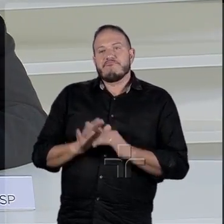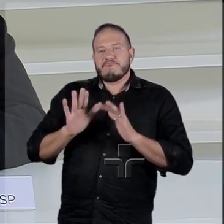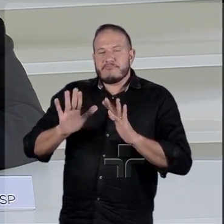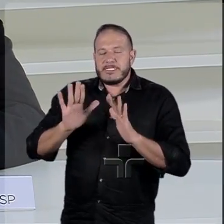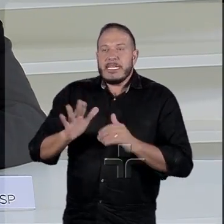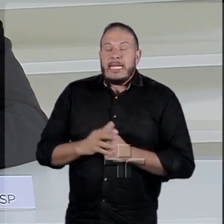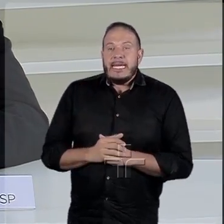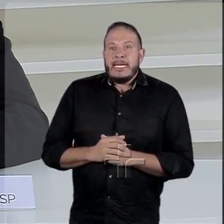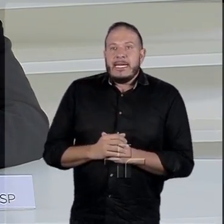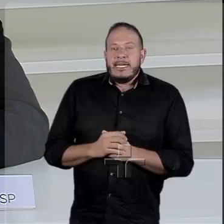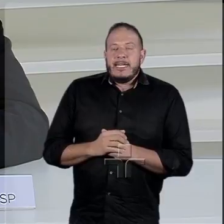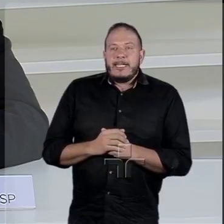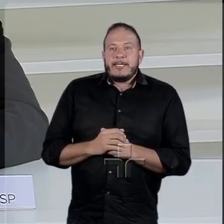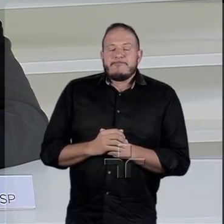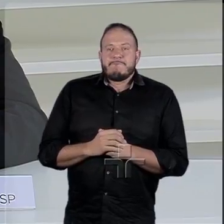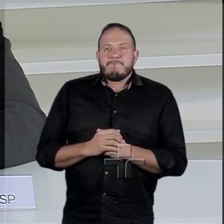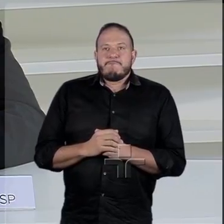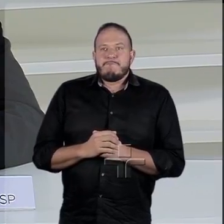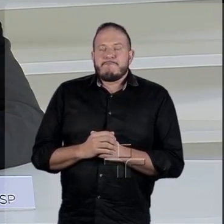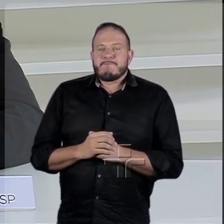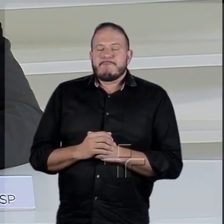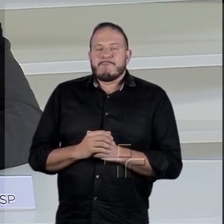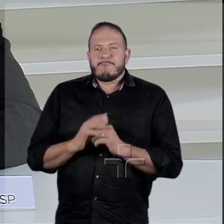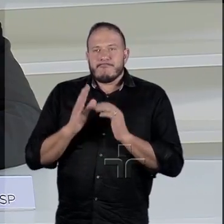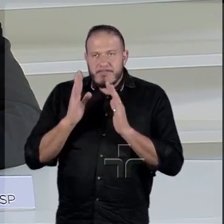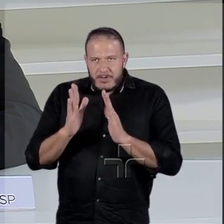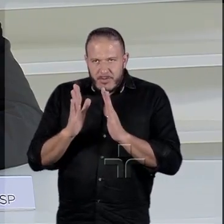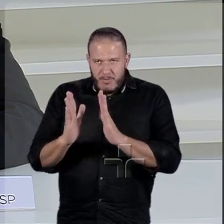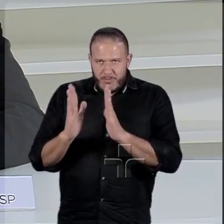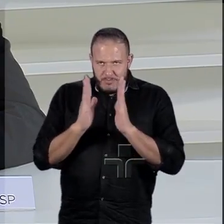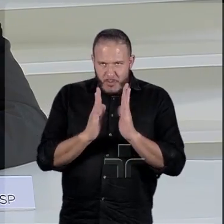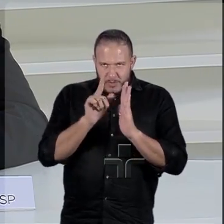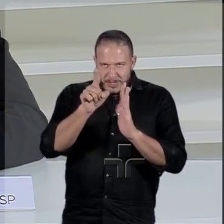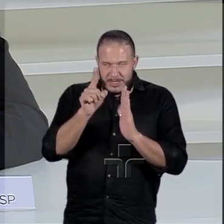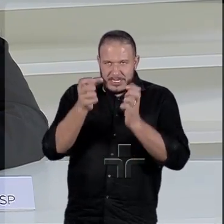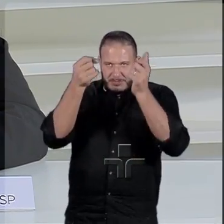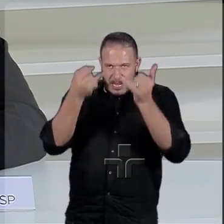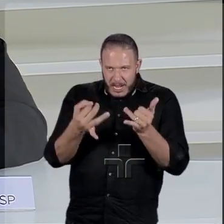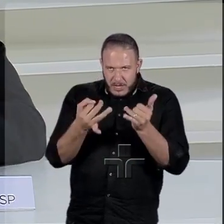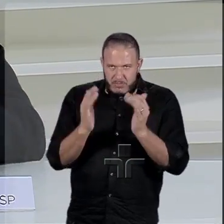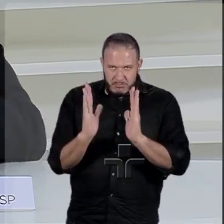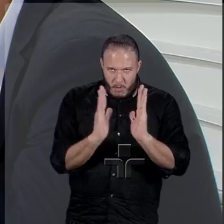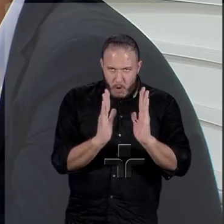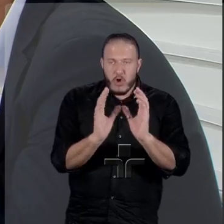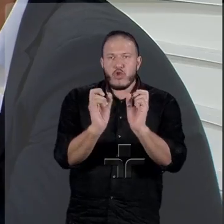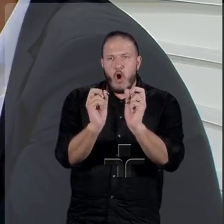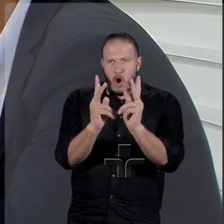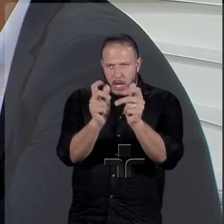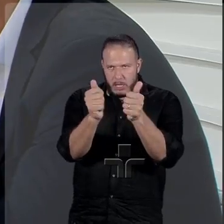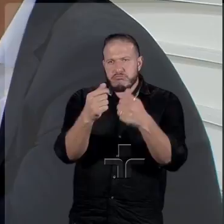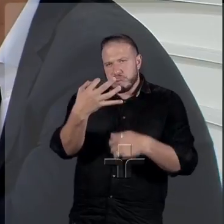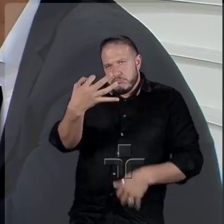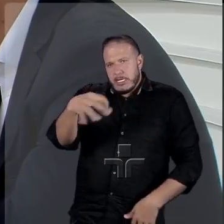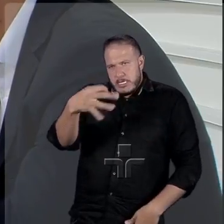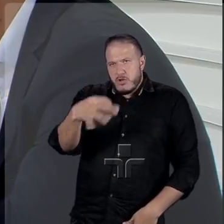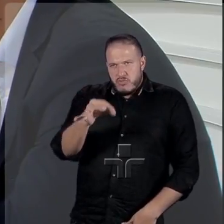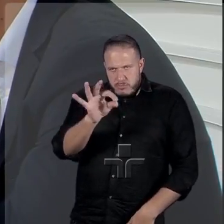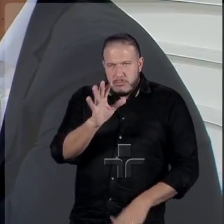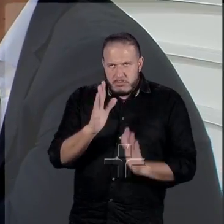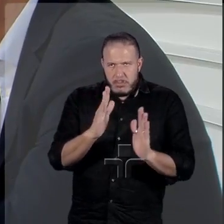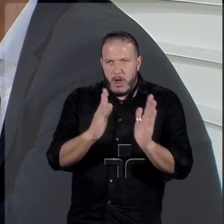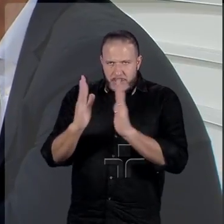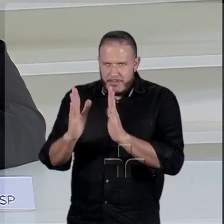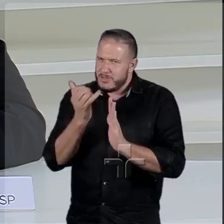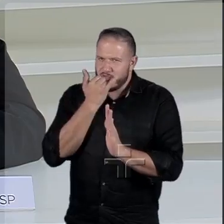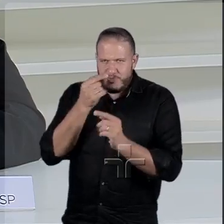assim, em parte o que você está dizendo está correto. Parte do que você está dizendo está correto, outra parte